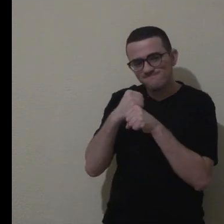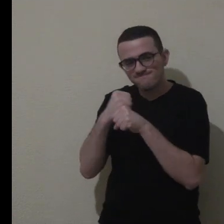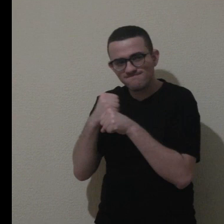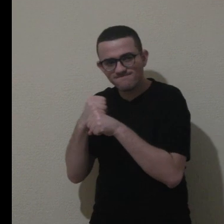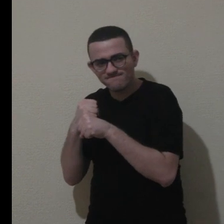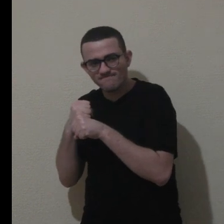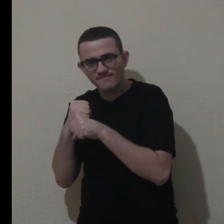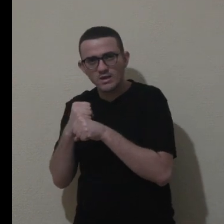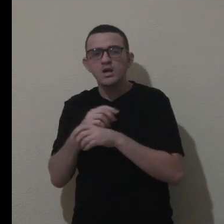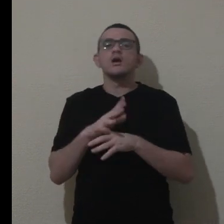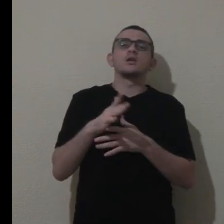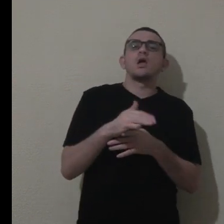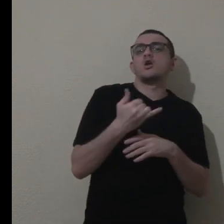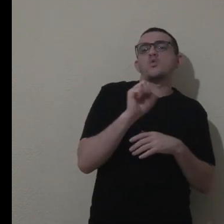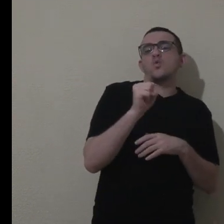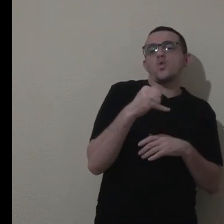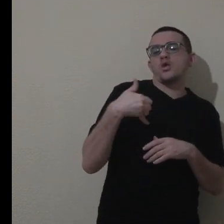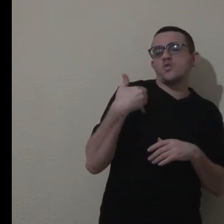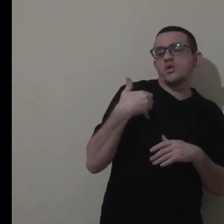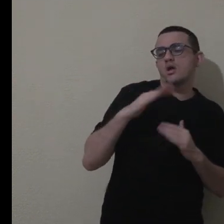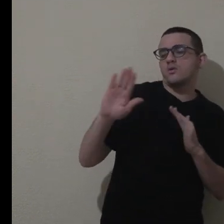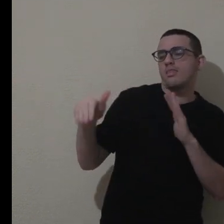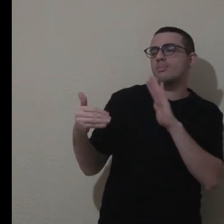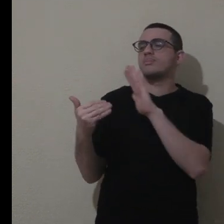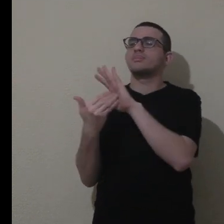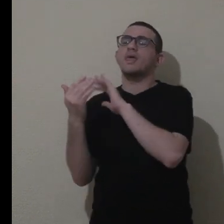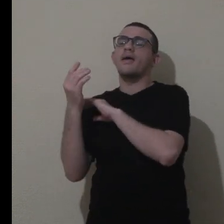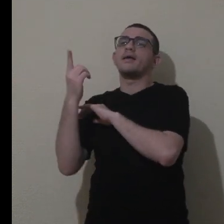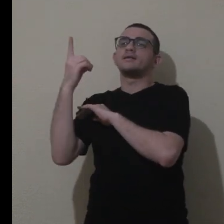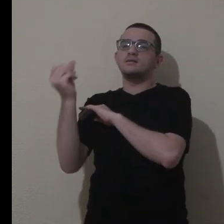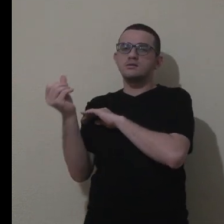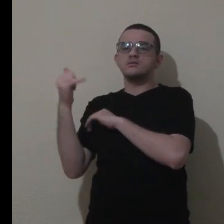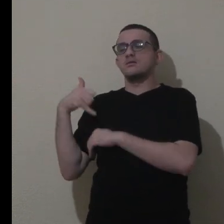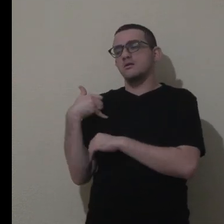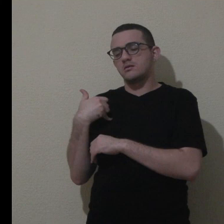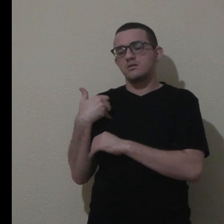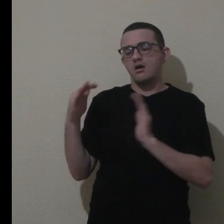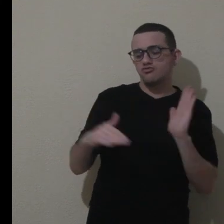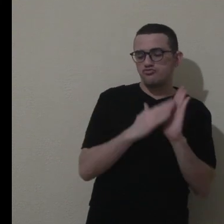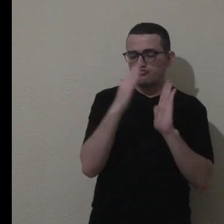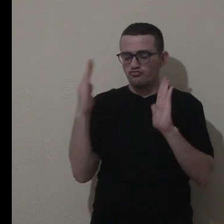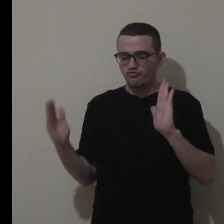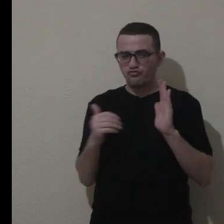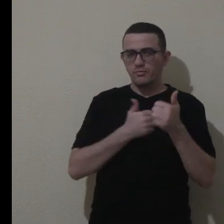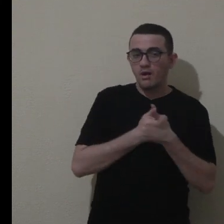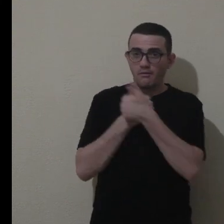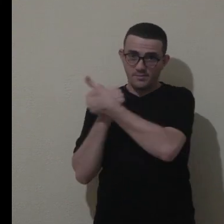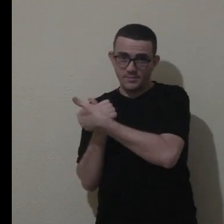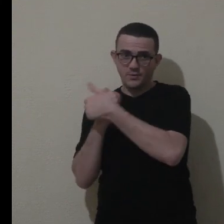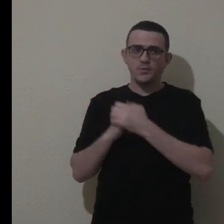idade e seguiram até 16 anos. Então, tem um segmento de uns 8 anos aí. O